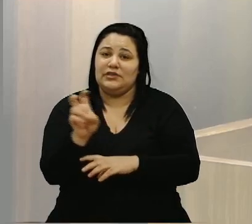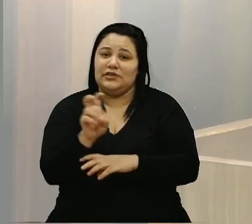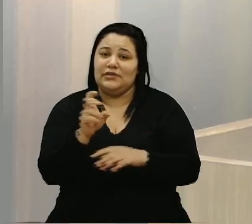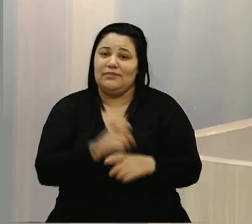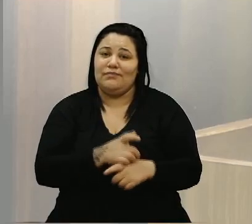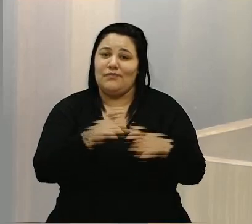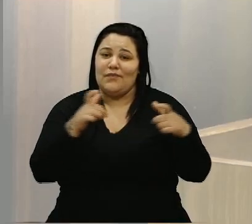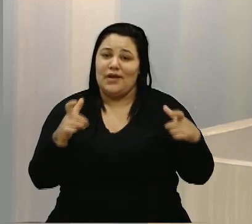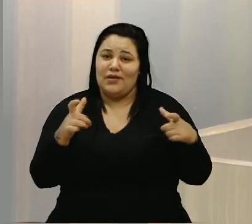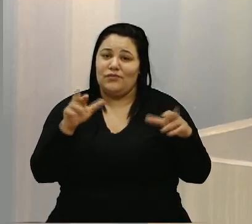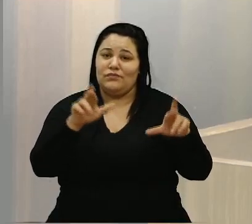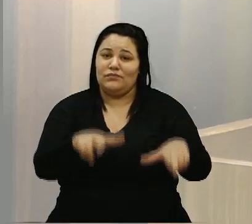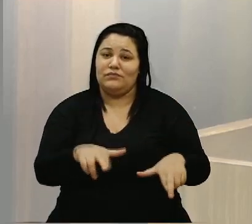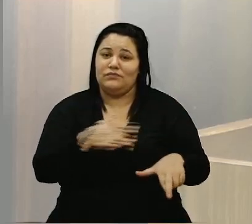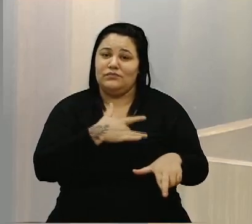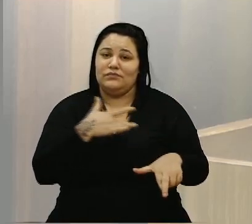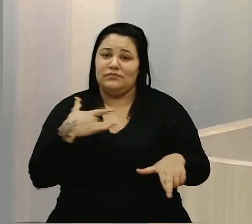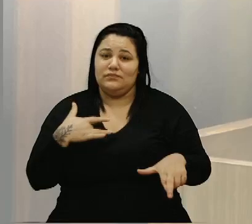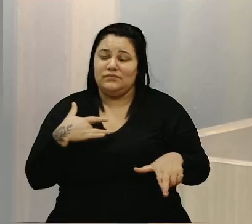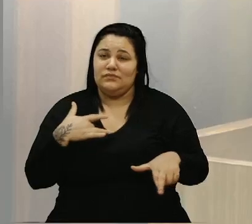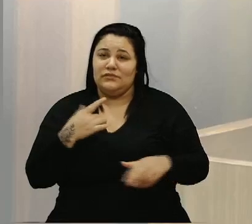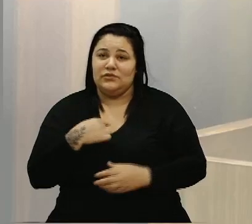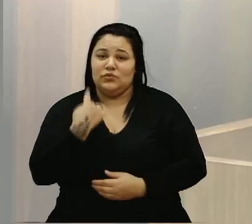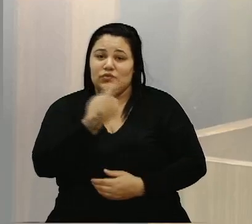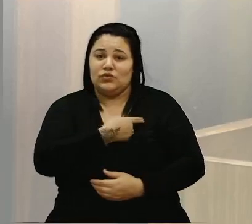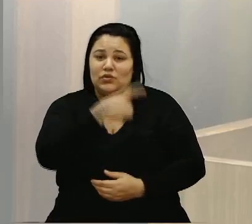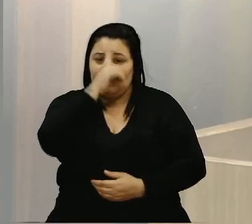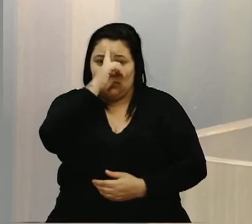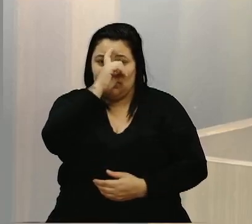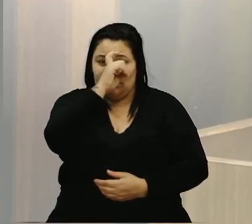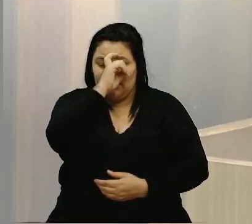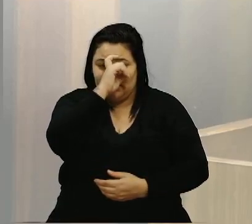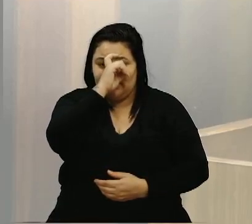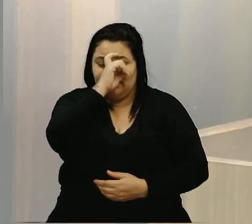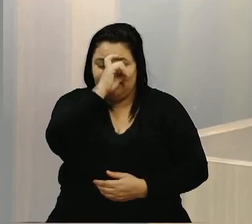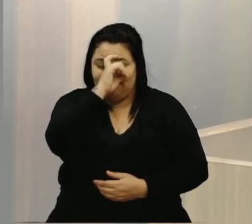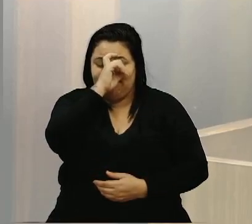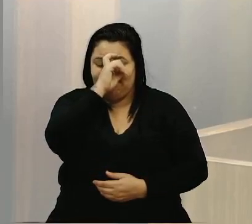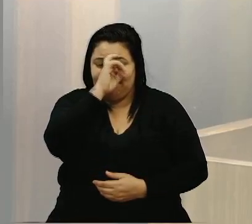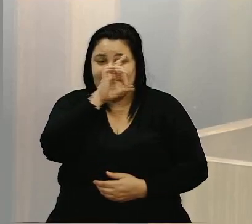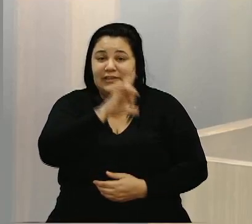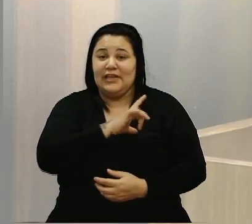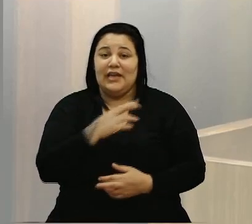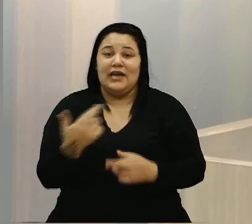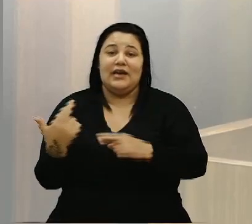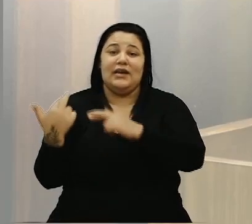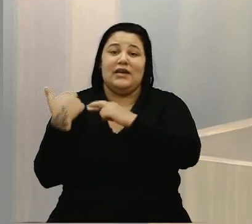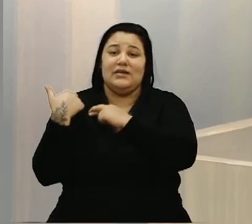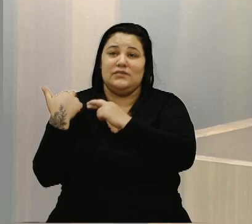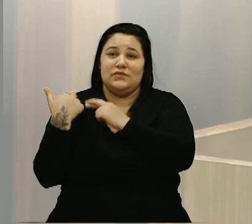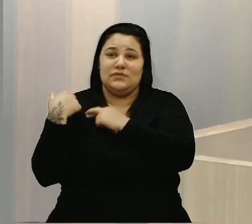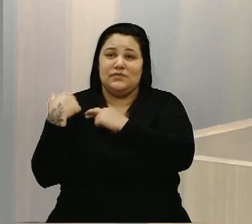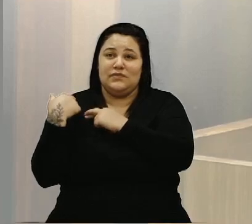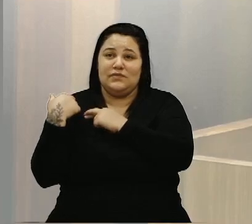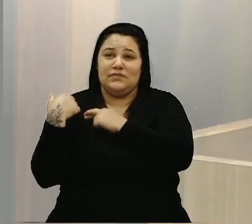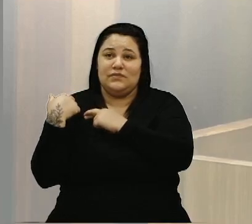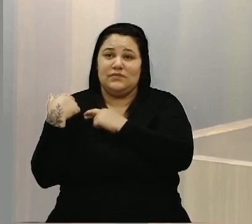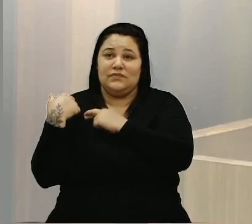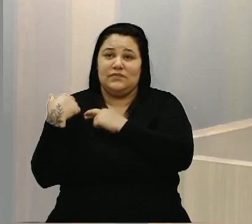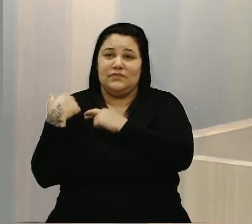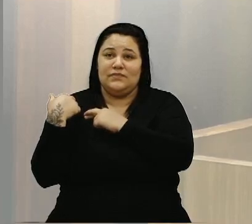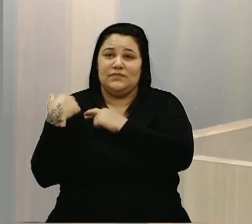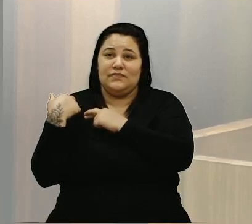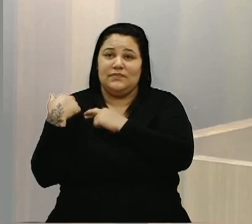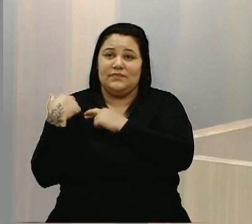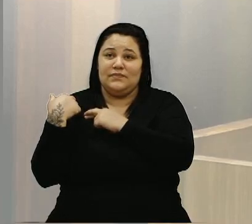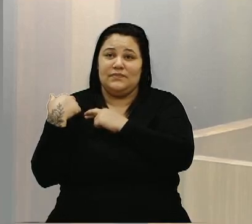macro-região de saúde. Então, os nossos hospitais, eles têm a responsabilidade que foi,